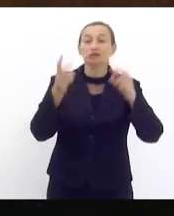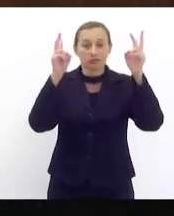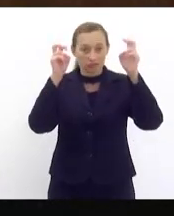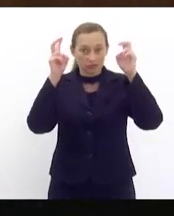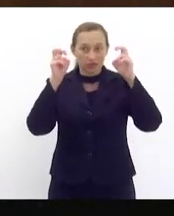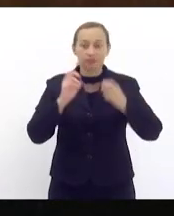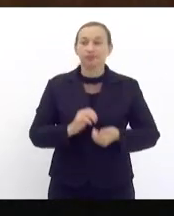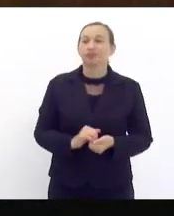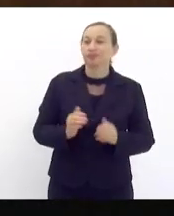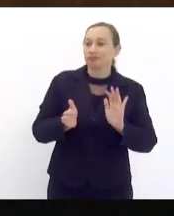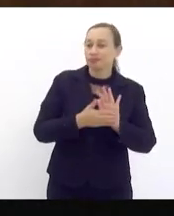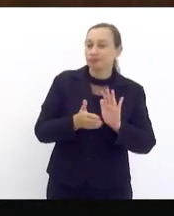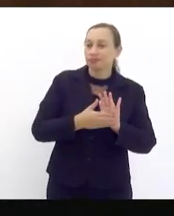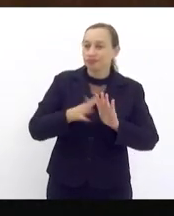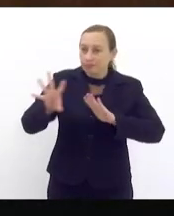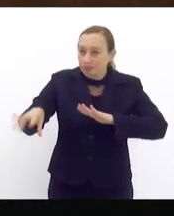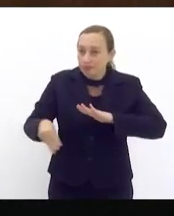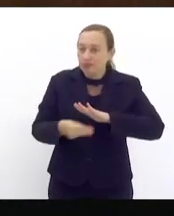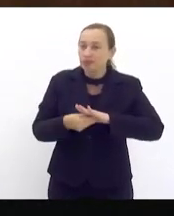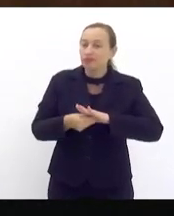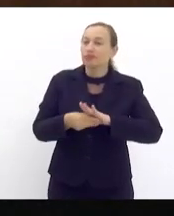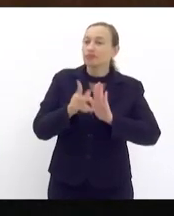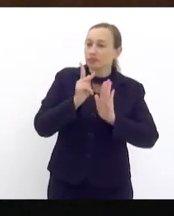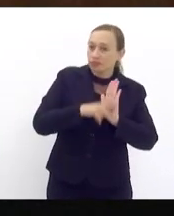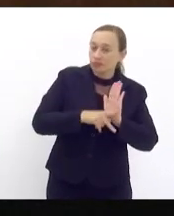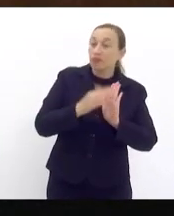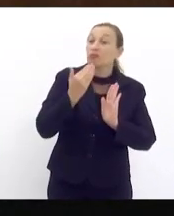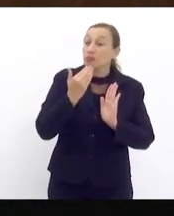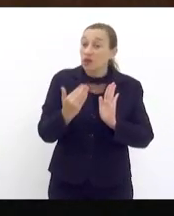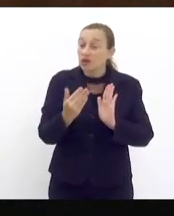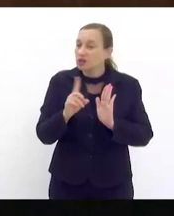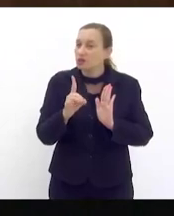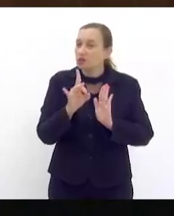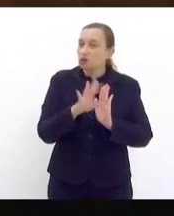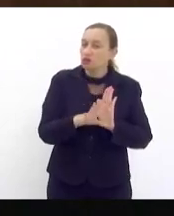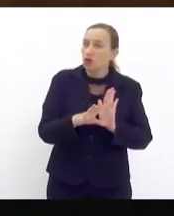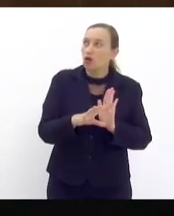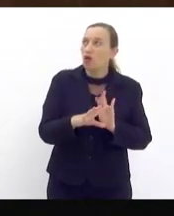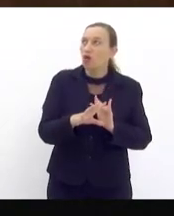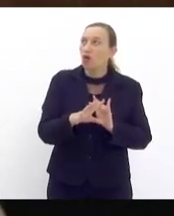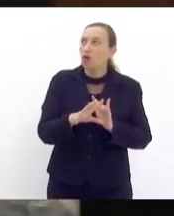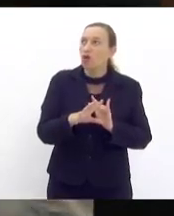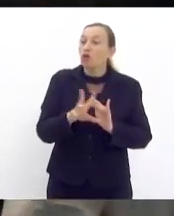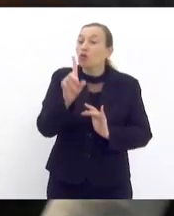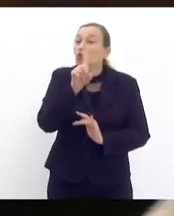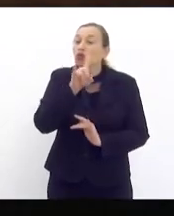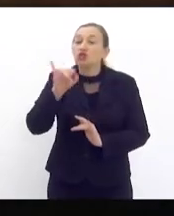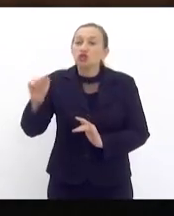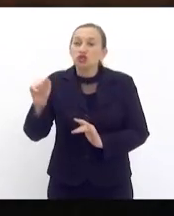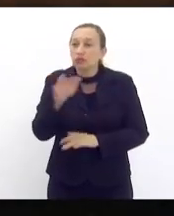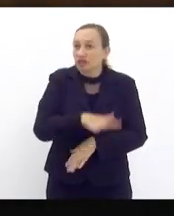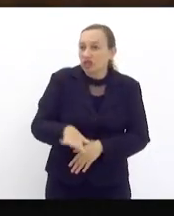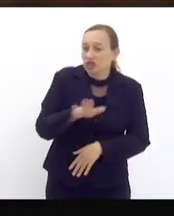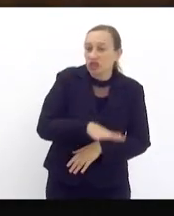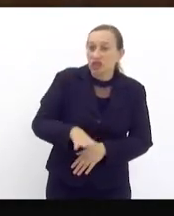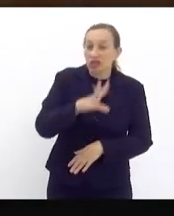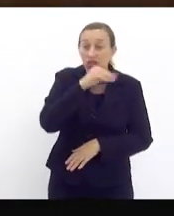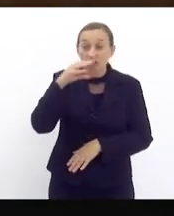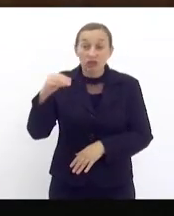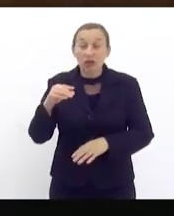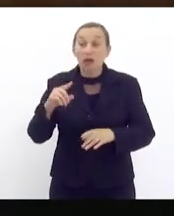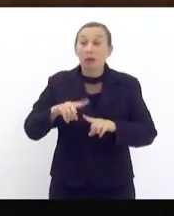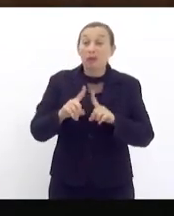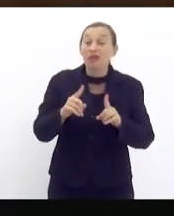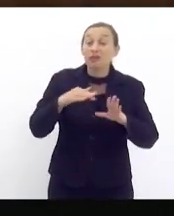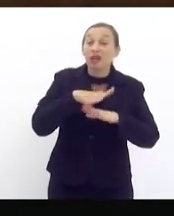tema eu propus uma Emenda ao projeto sugerindo que não somente fosse o dia para as crianças e adolescentes mas sim